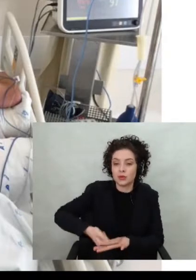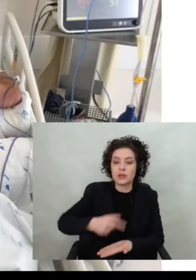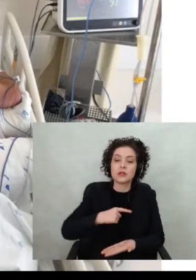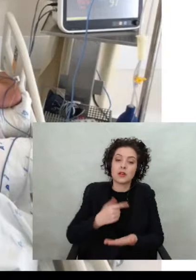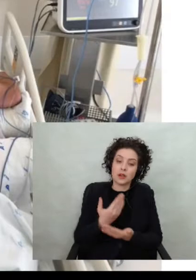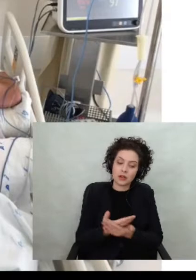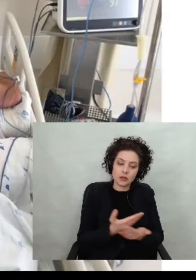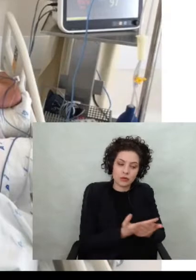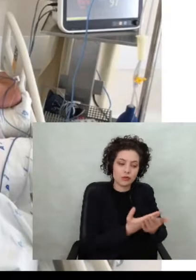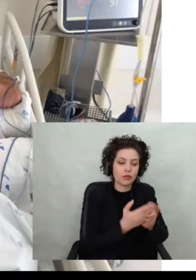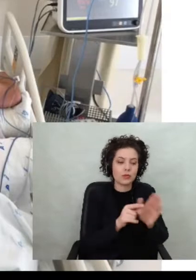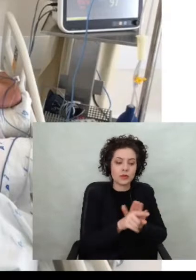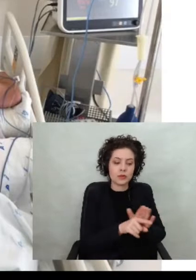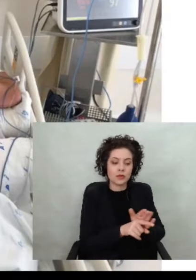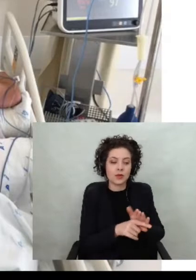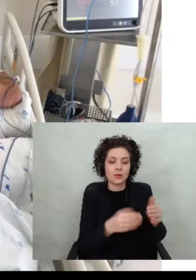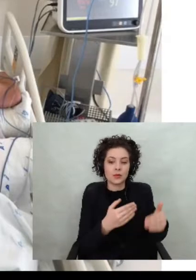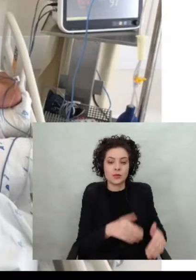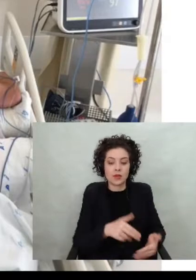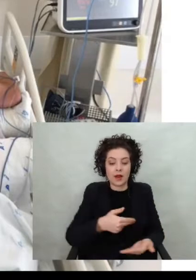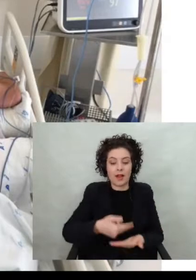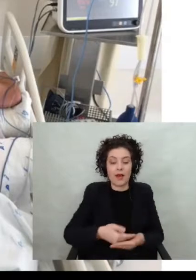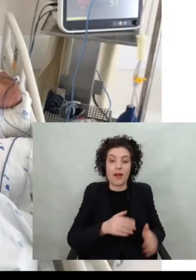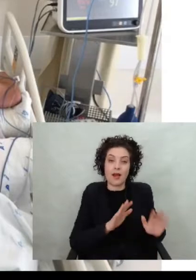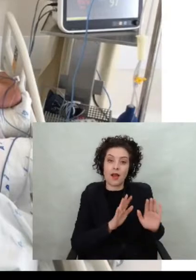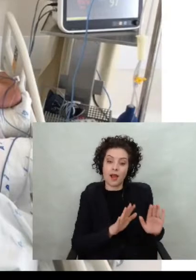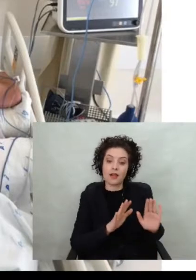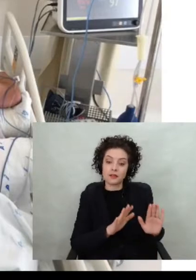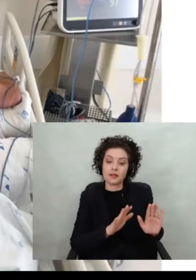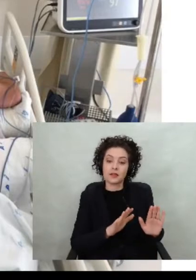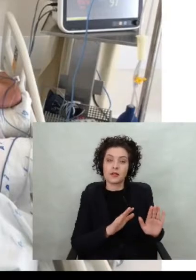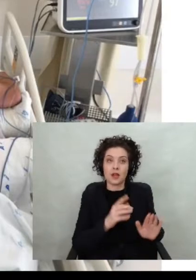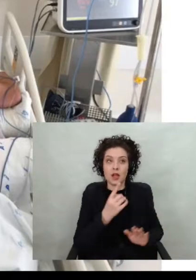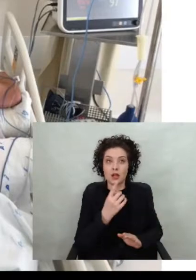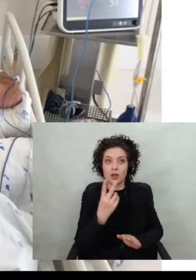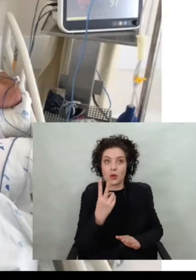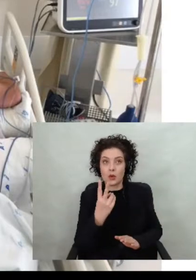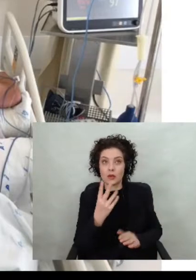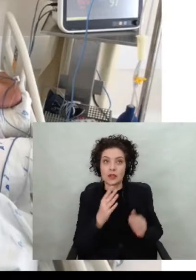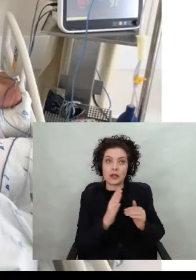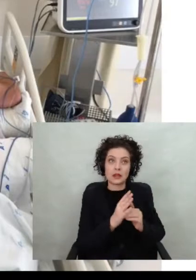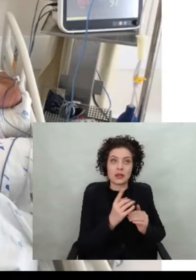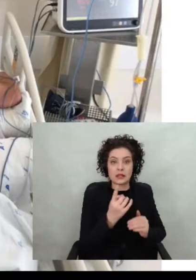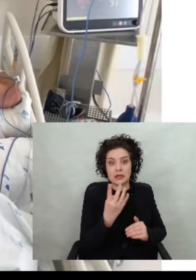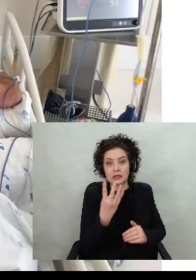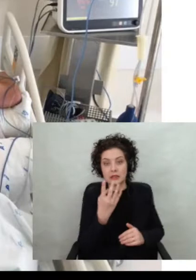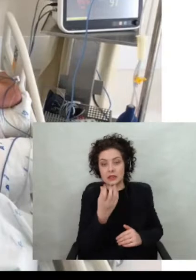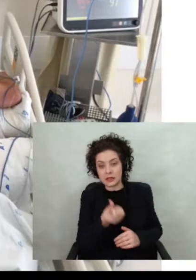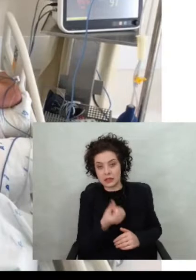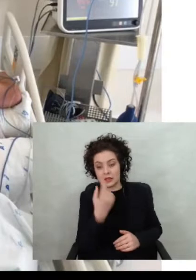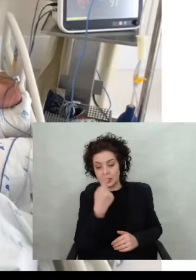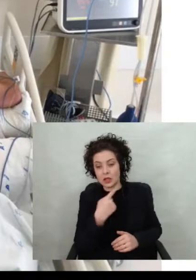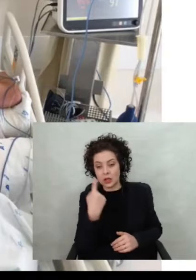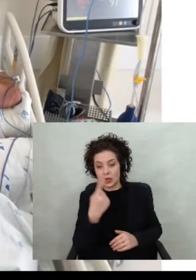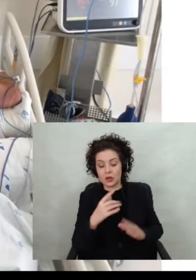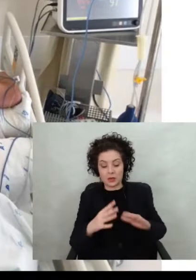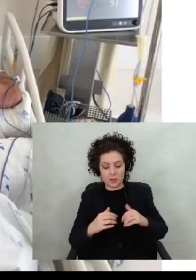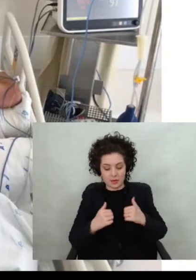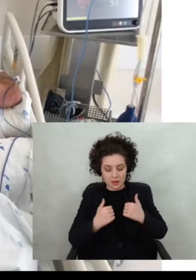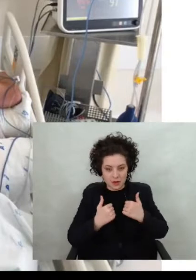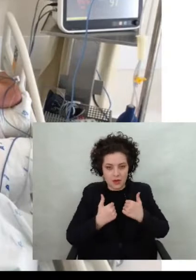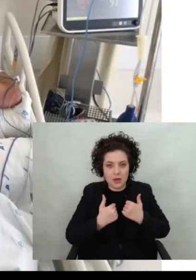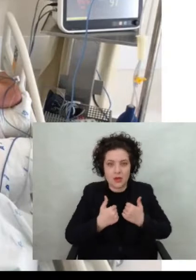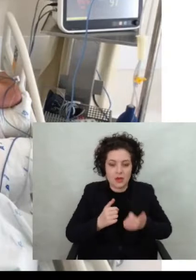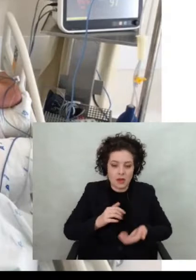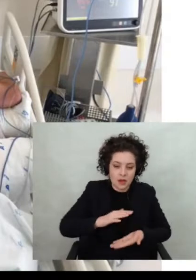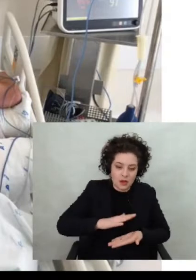que deixar o doente nessa posição por 12 a 16 horas está associado com melhora do desfecho, ou seja, melhora de